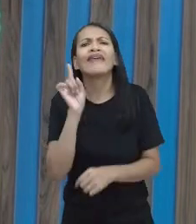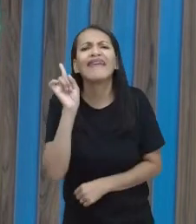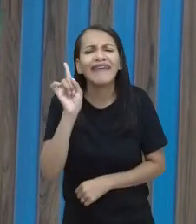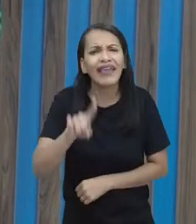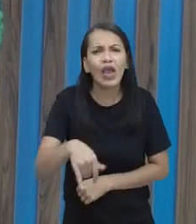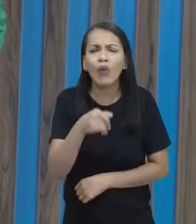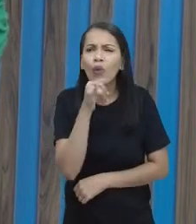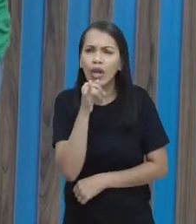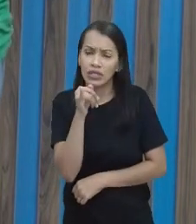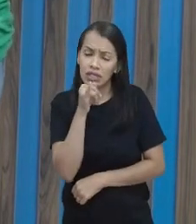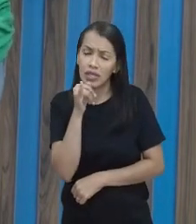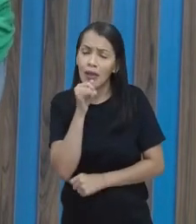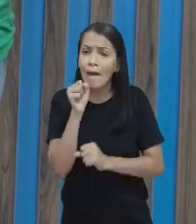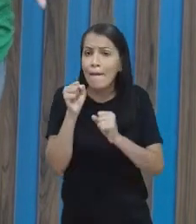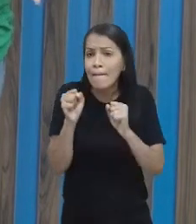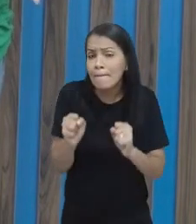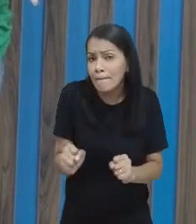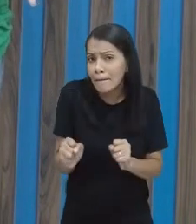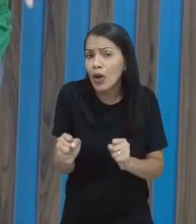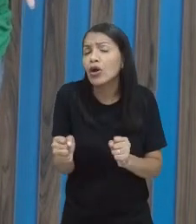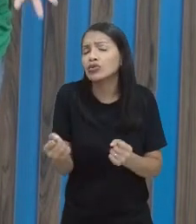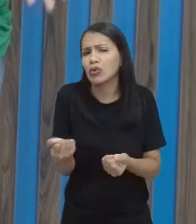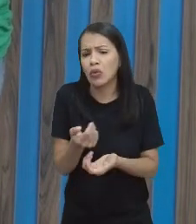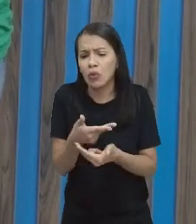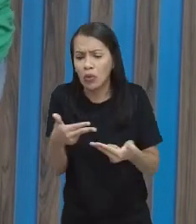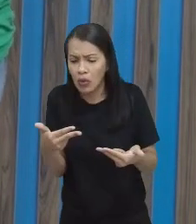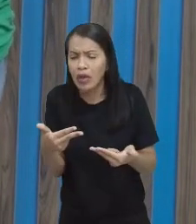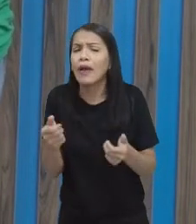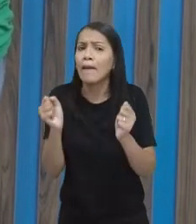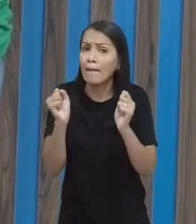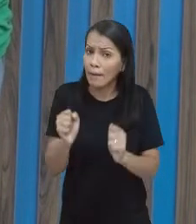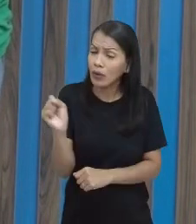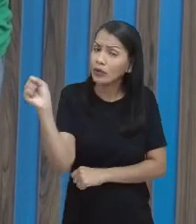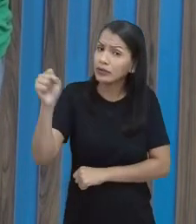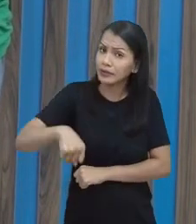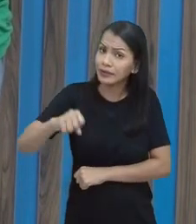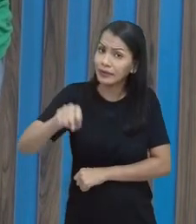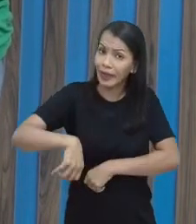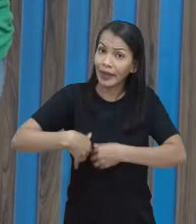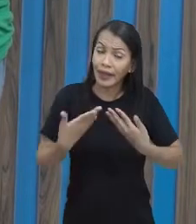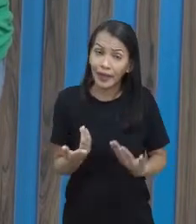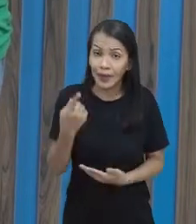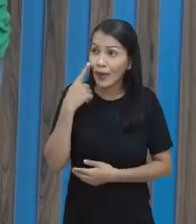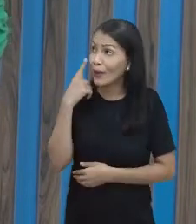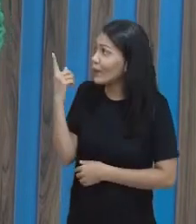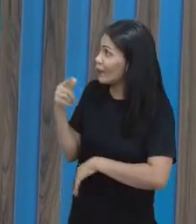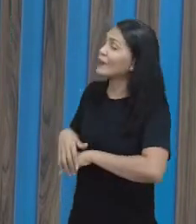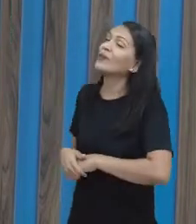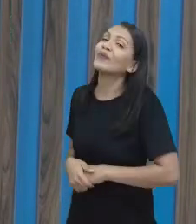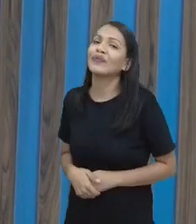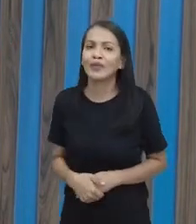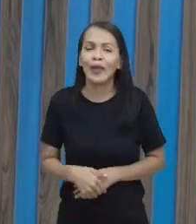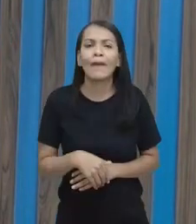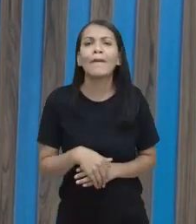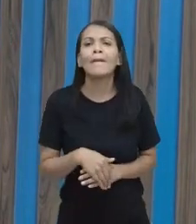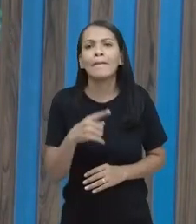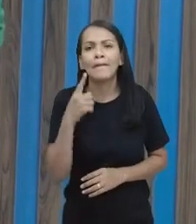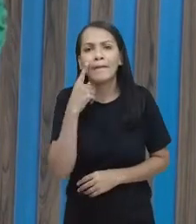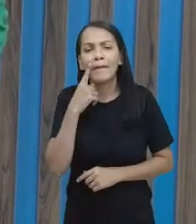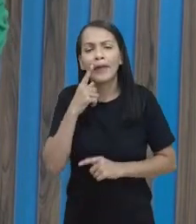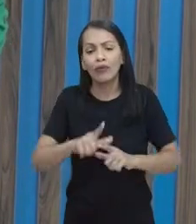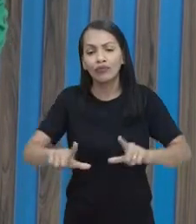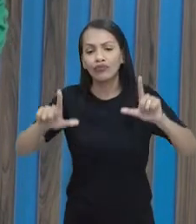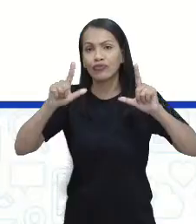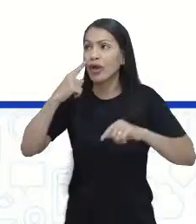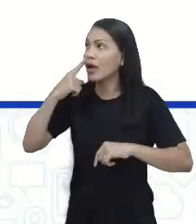esses, prof? Eles podem ser classificados de alguma forma? Podem sim. Então, eles são recursos biológicos. Joga na tela aí, por